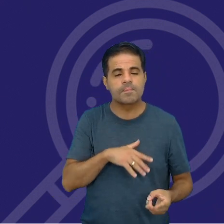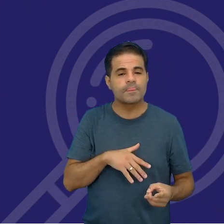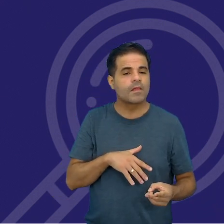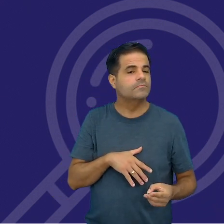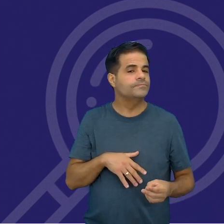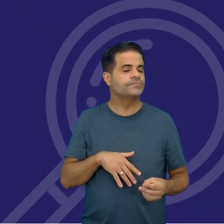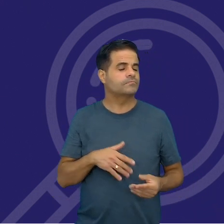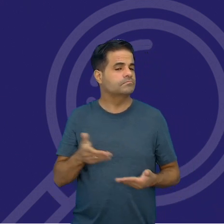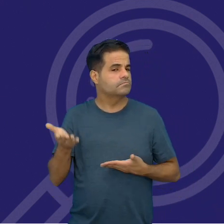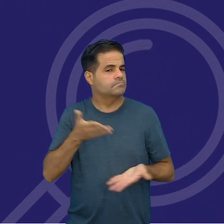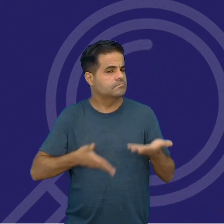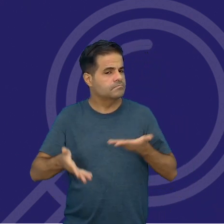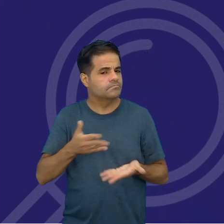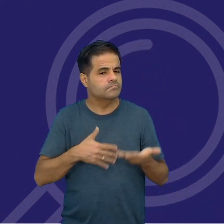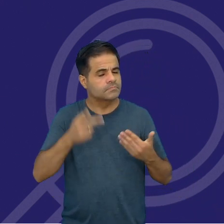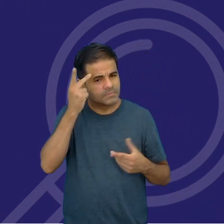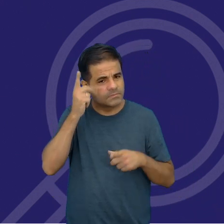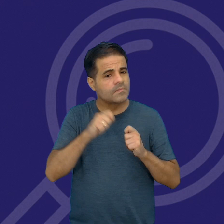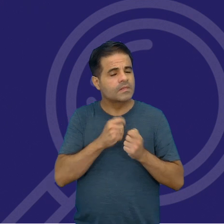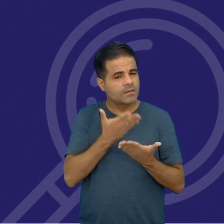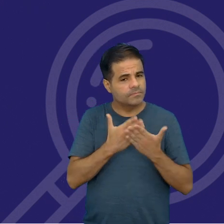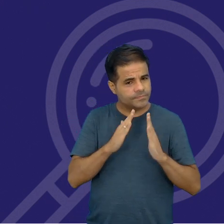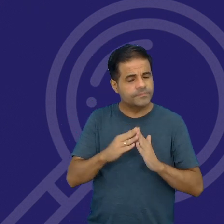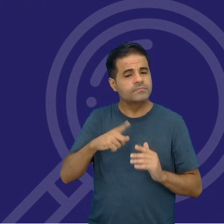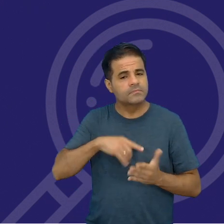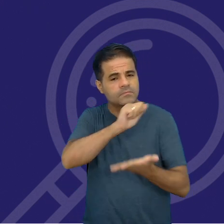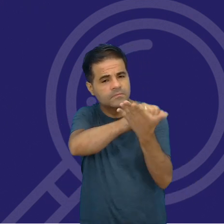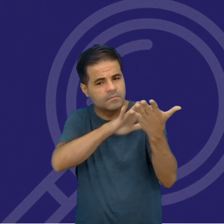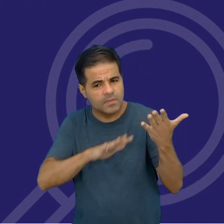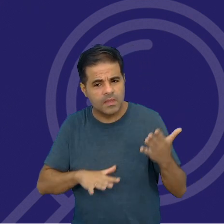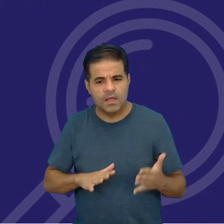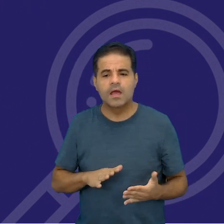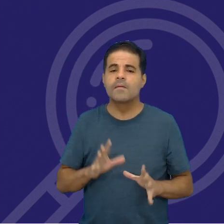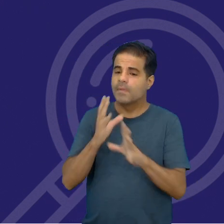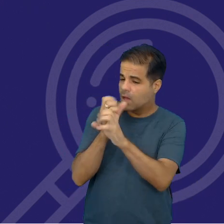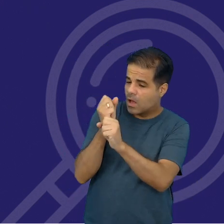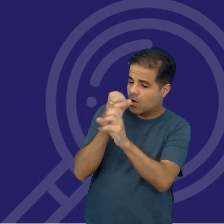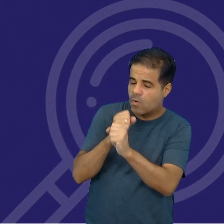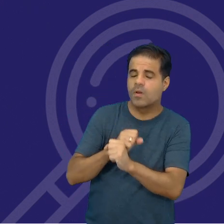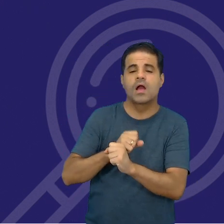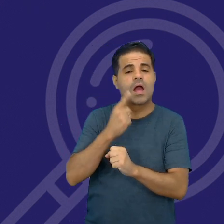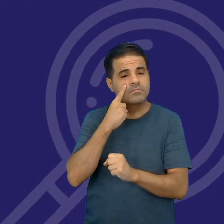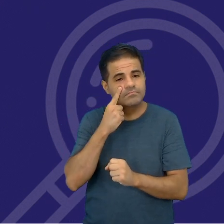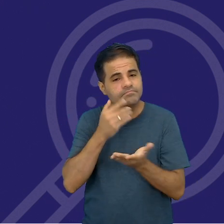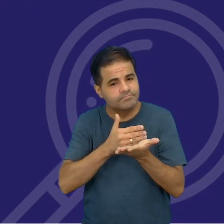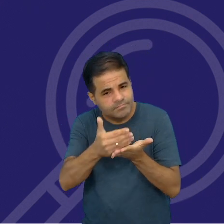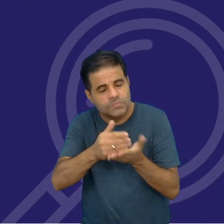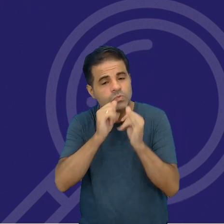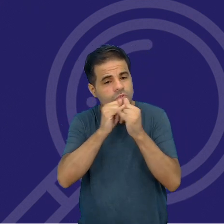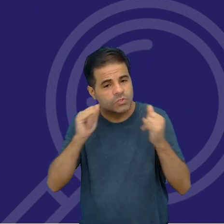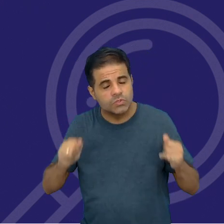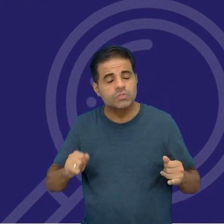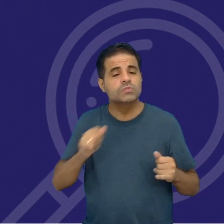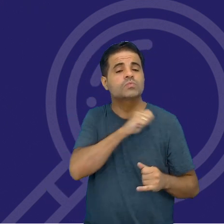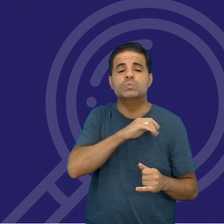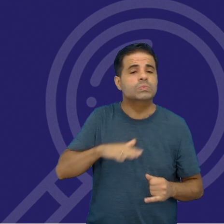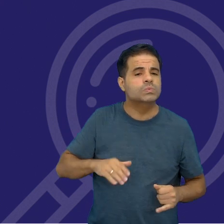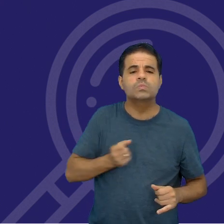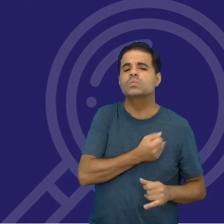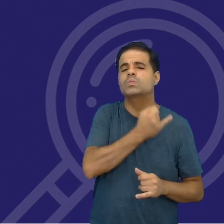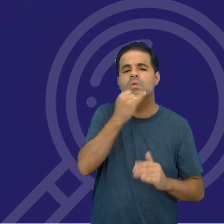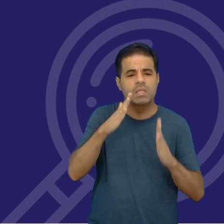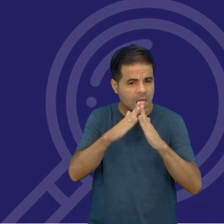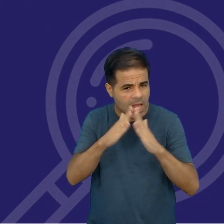no próprio São Paulo Faz Escola tem atividade também para calcular, né, o quanto de energia o aluno gasta em casa,